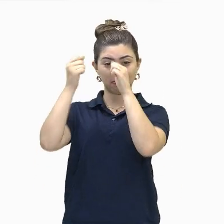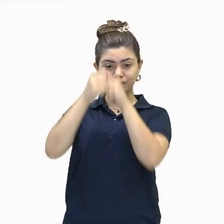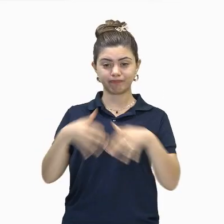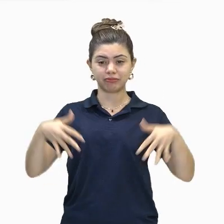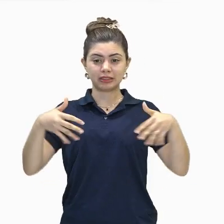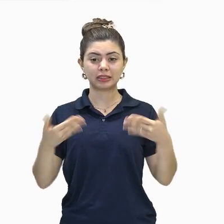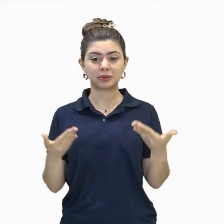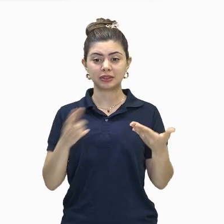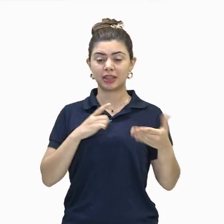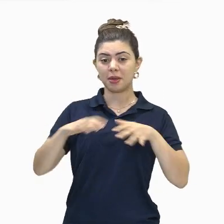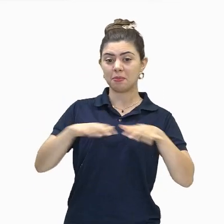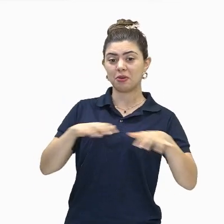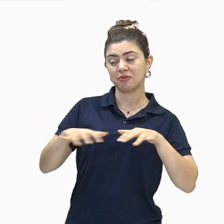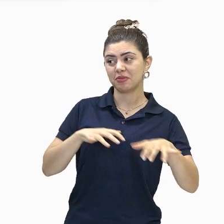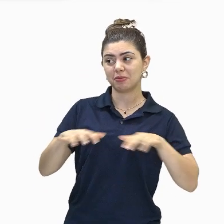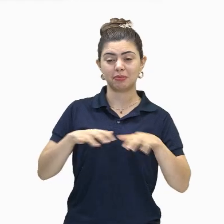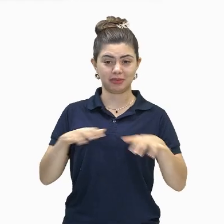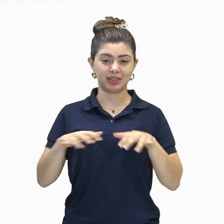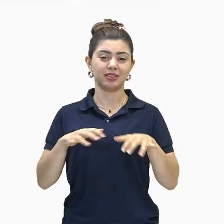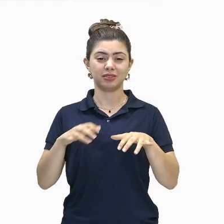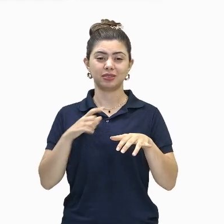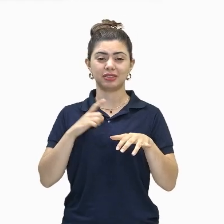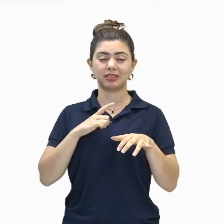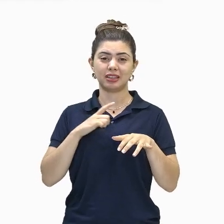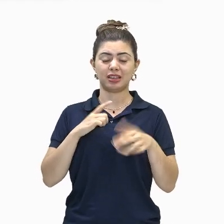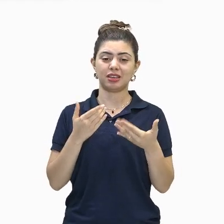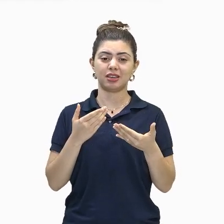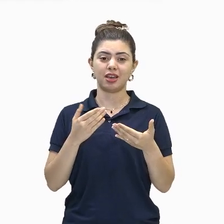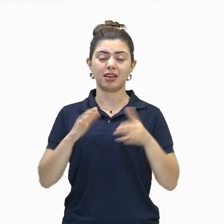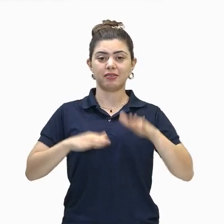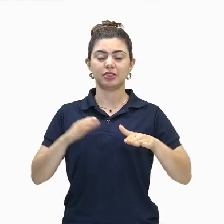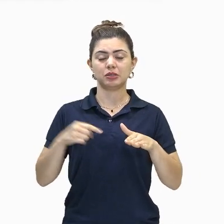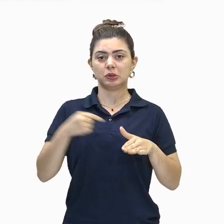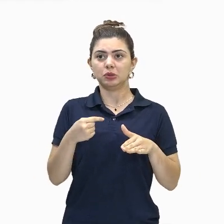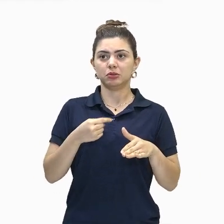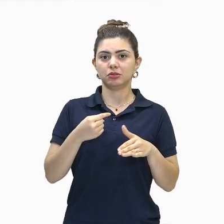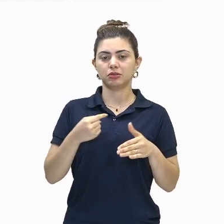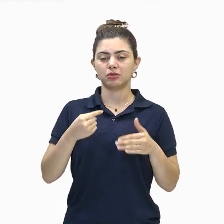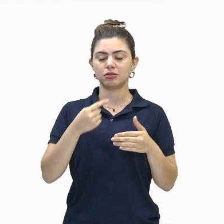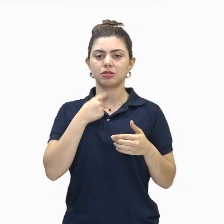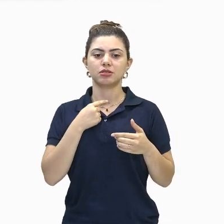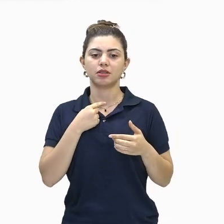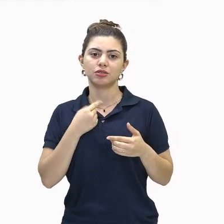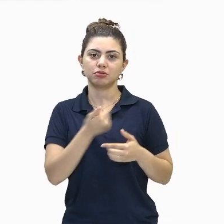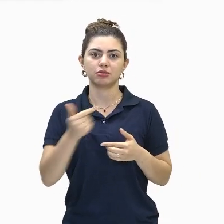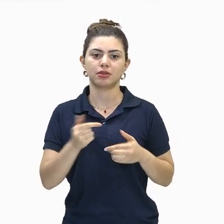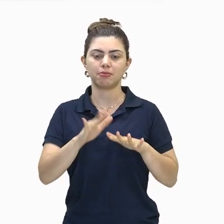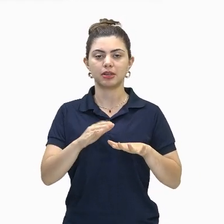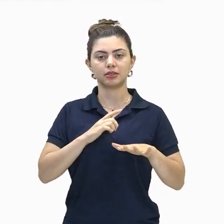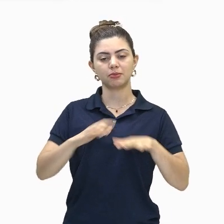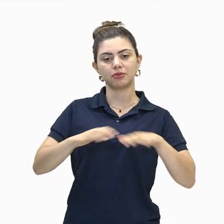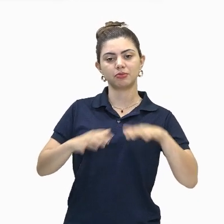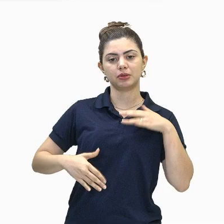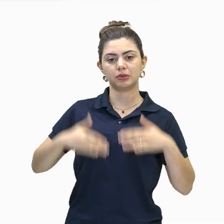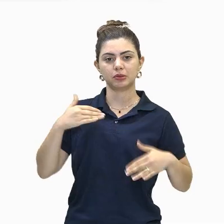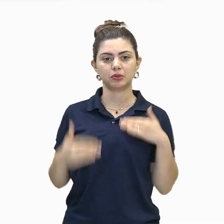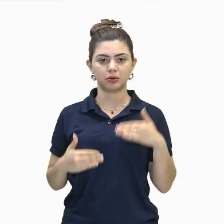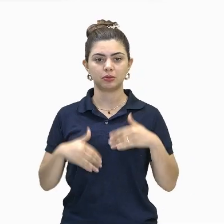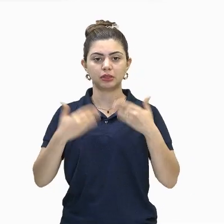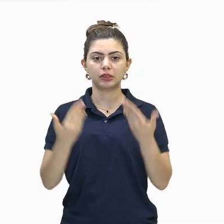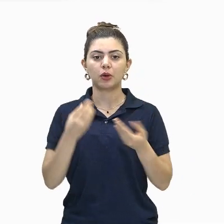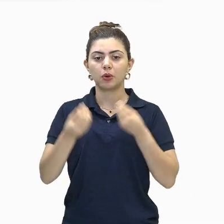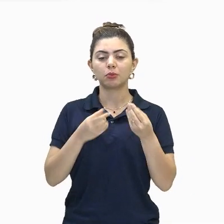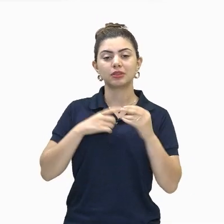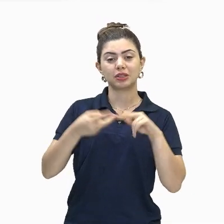involuntários, problemas cognitivos e psiquiátricos. Ela é causada por uma mutação do gene HTT, que leva à produção de uma